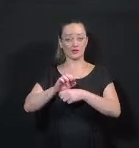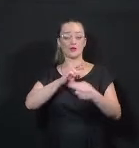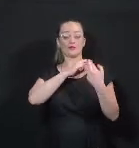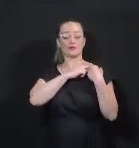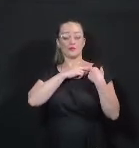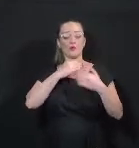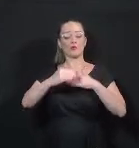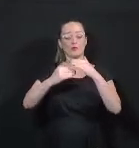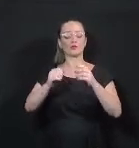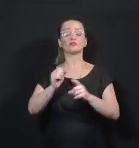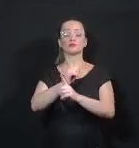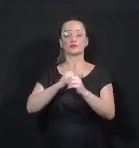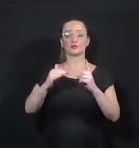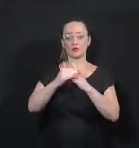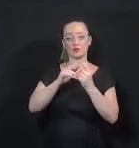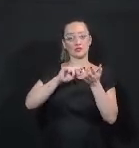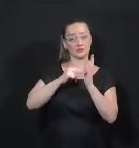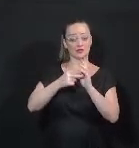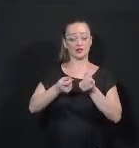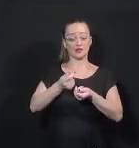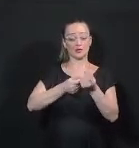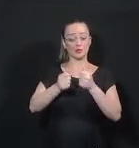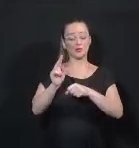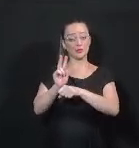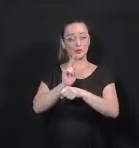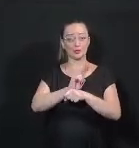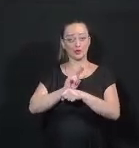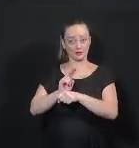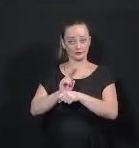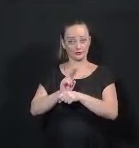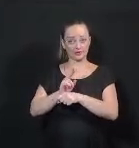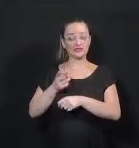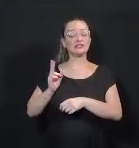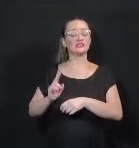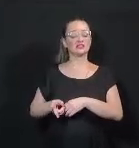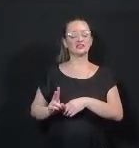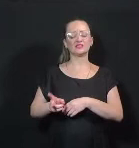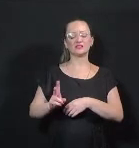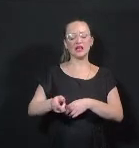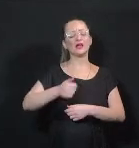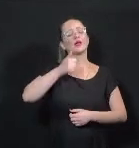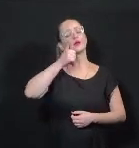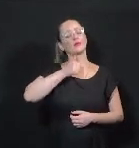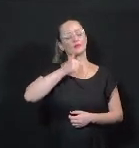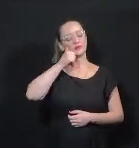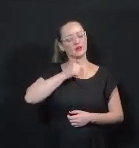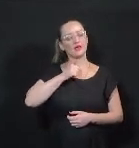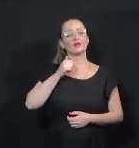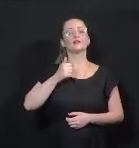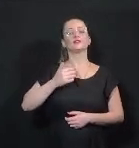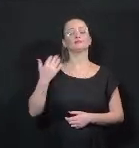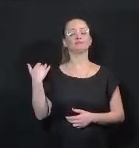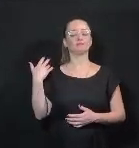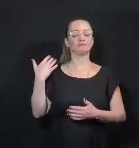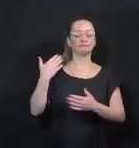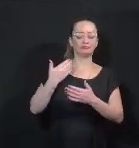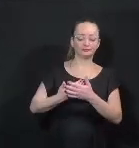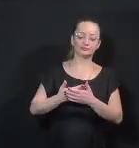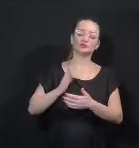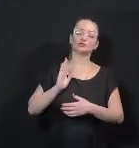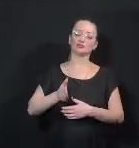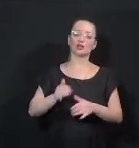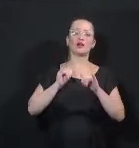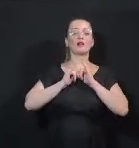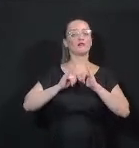seja, a economia do cuidado. Desde sempre as mulheres vêm batendo na tecla de